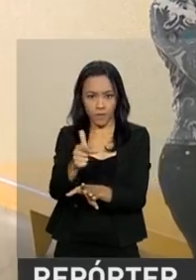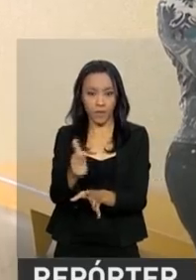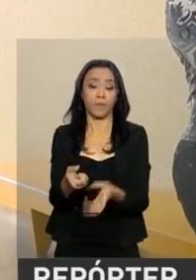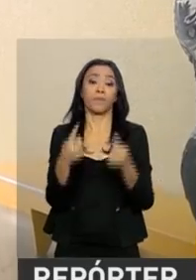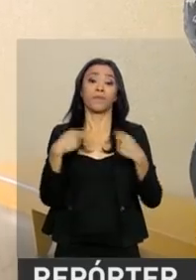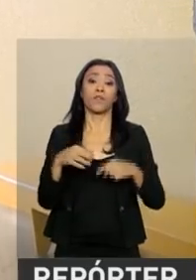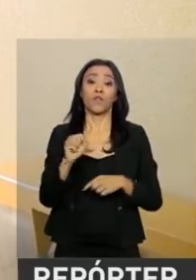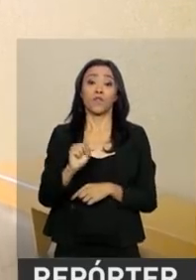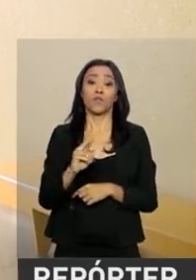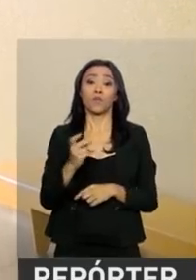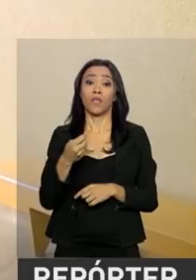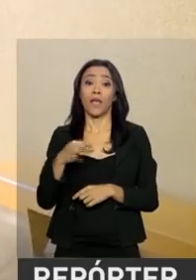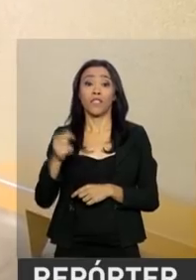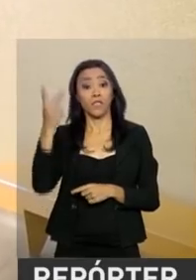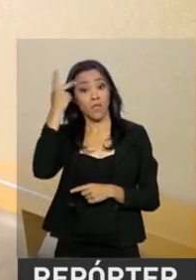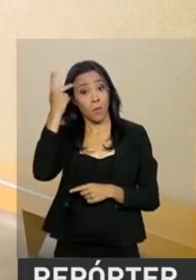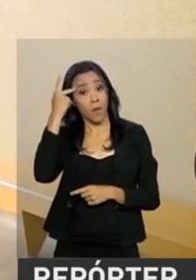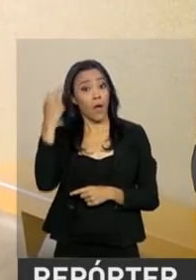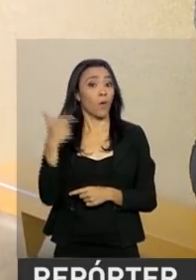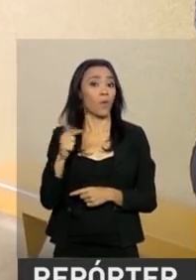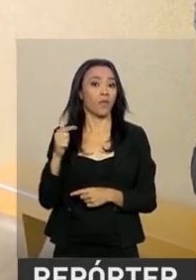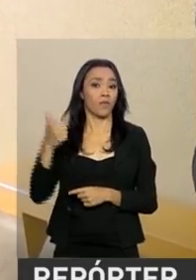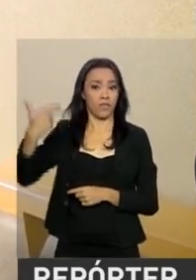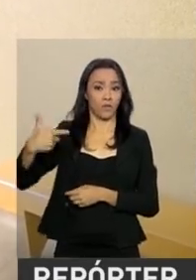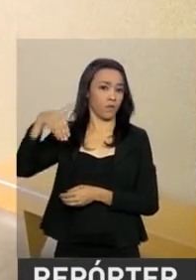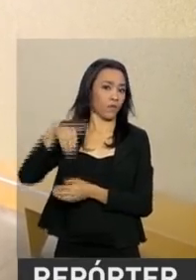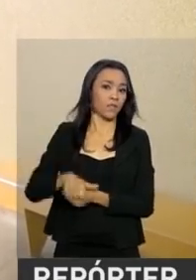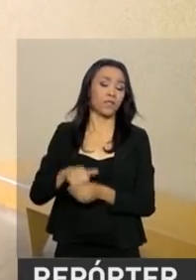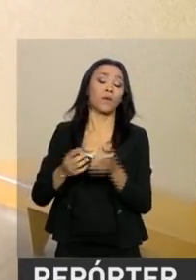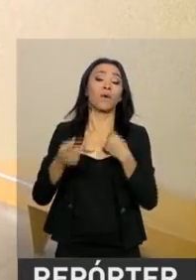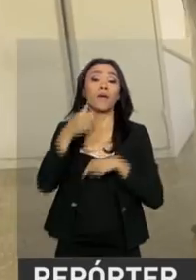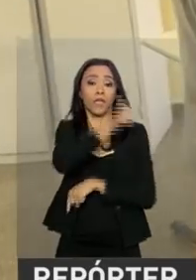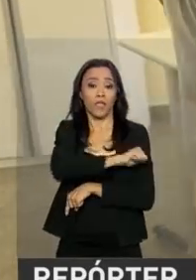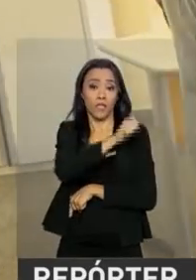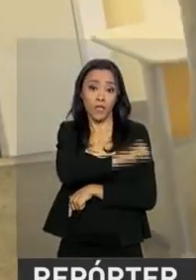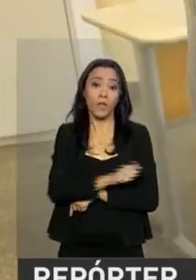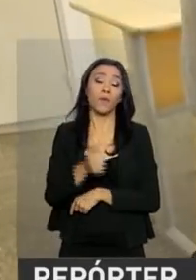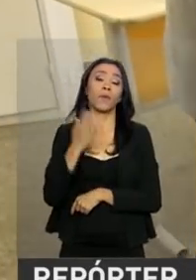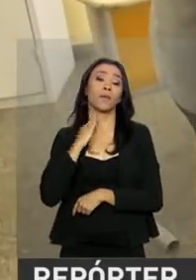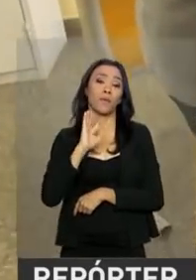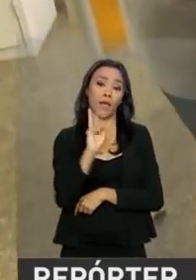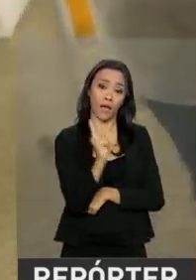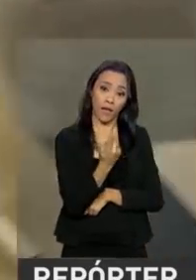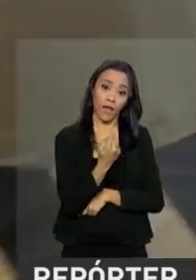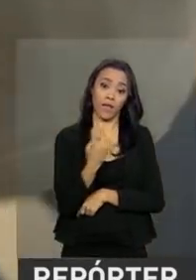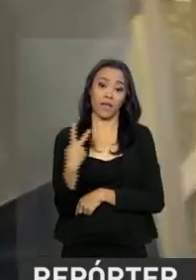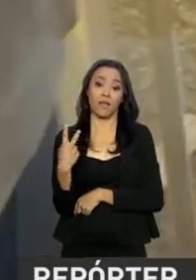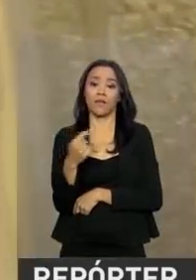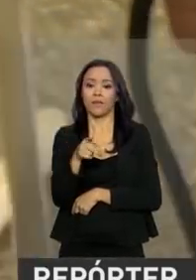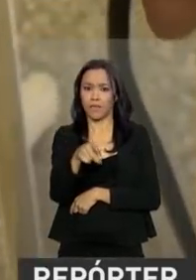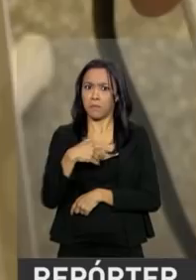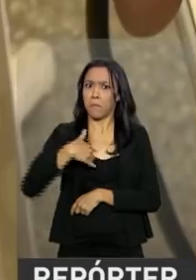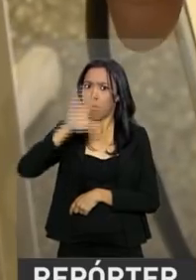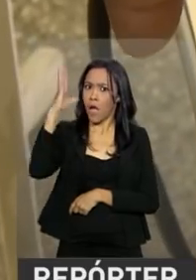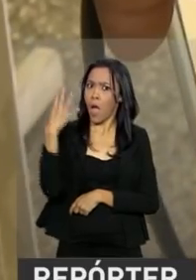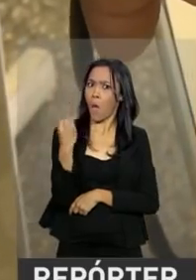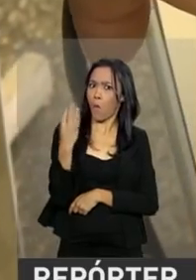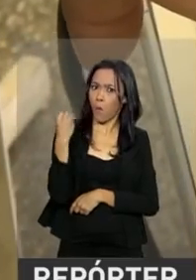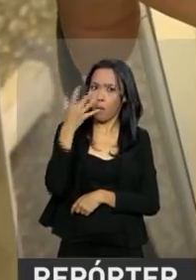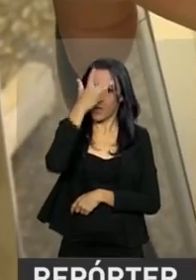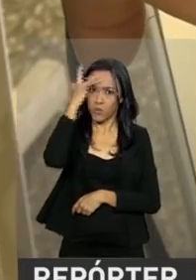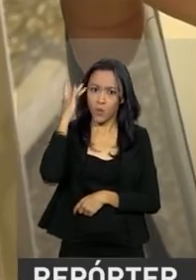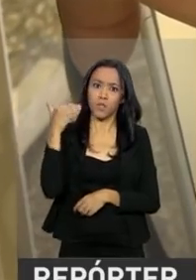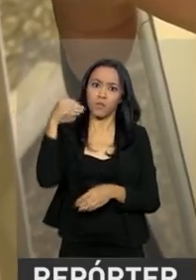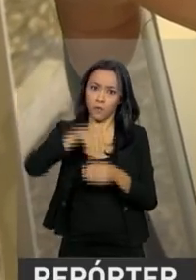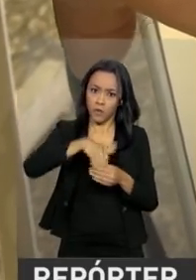no sudeste apenas São Paulo não teve segundo turno Rio de Janeiro e Belo Horizonte cidades com o maior número de eleitores